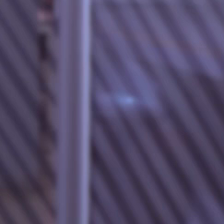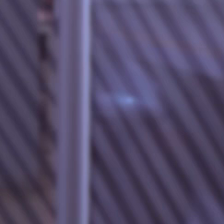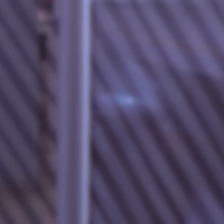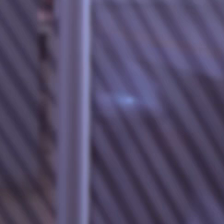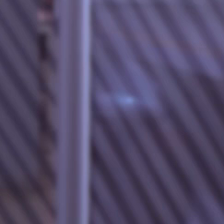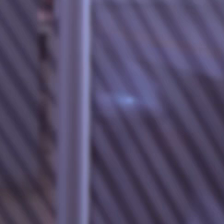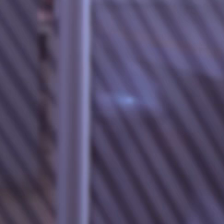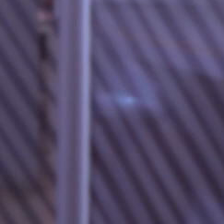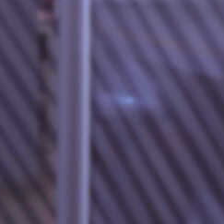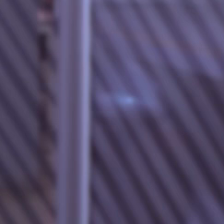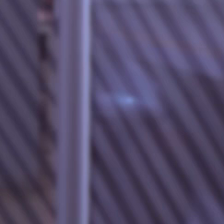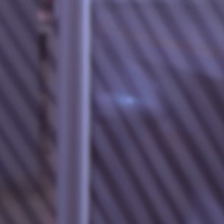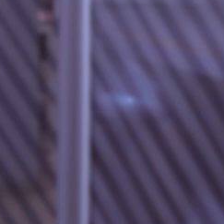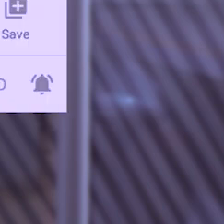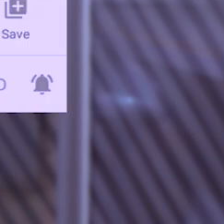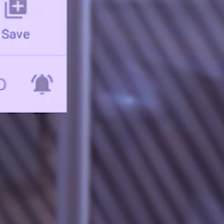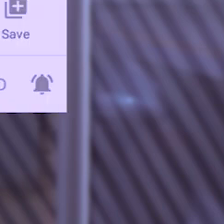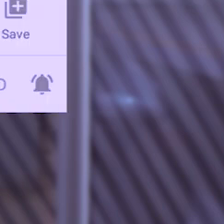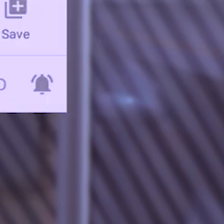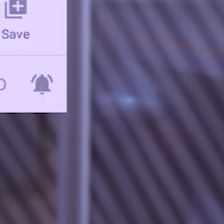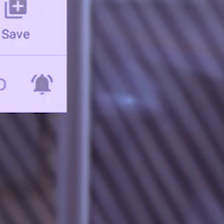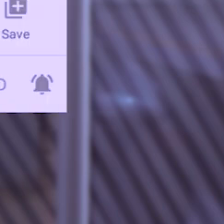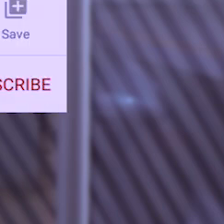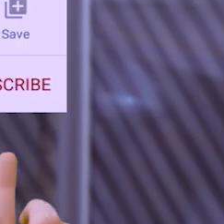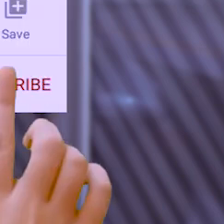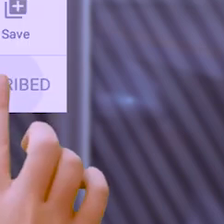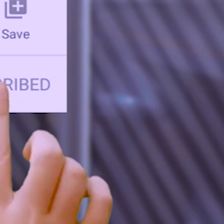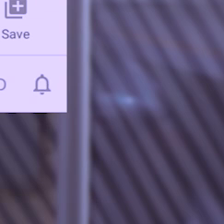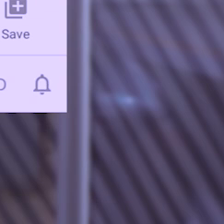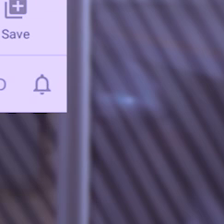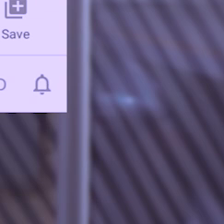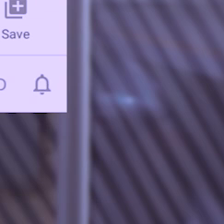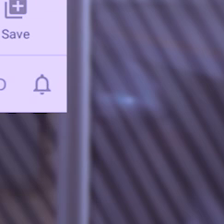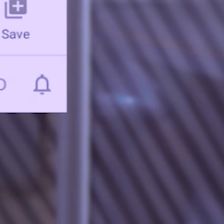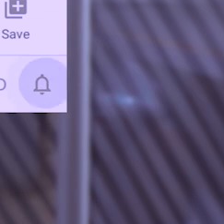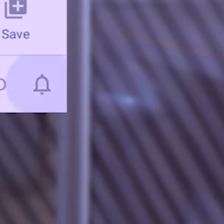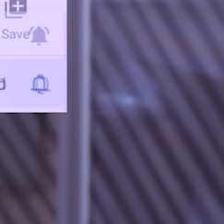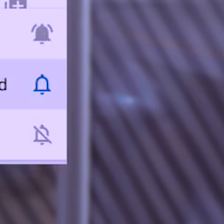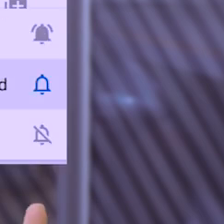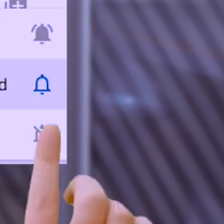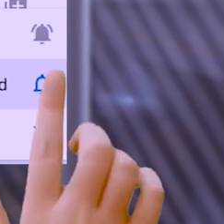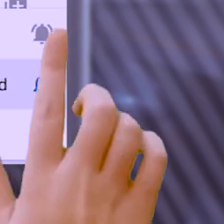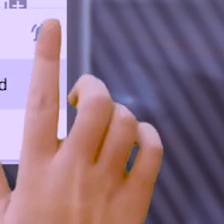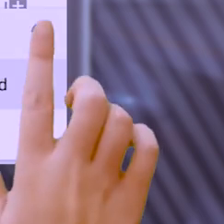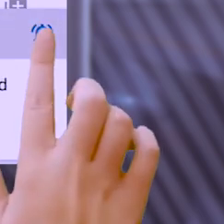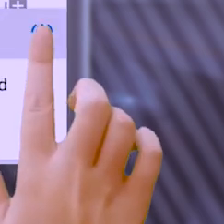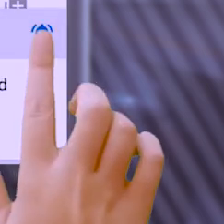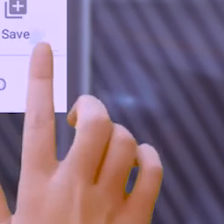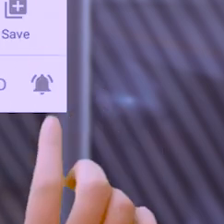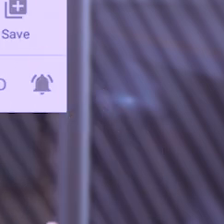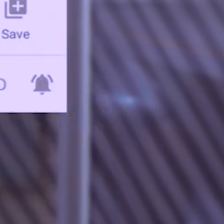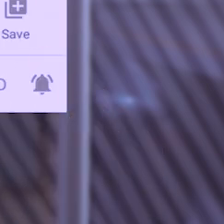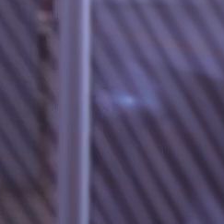Para obter mais informações, não se esqueça de curtir e subscrever no canal social media Gemen TV e clique também no botão